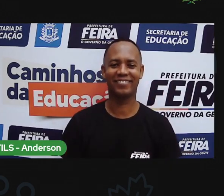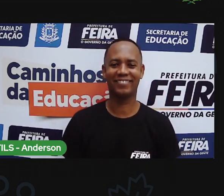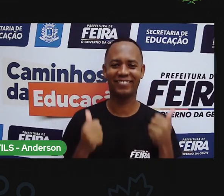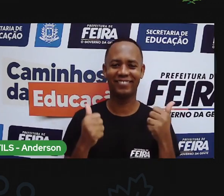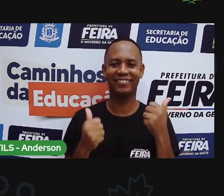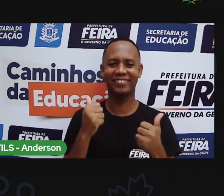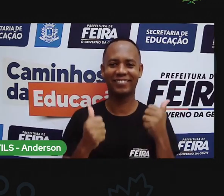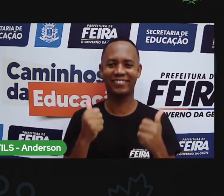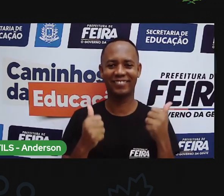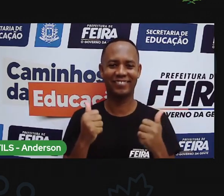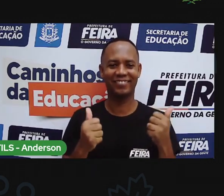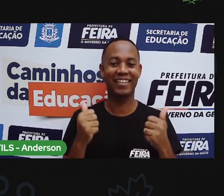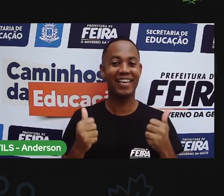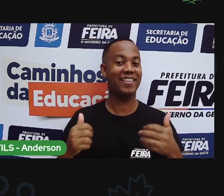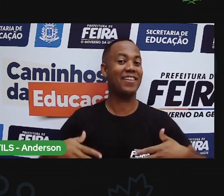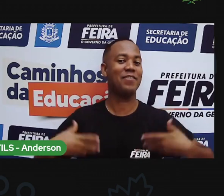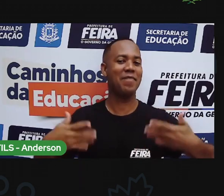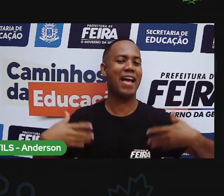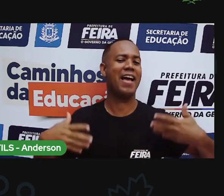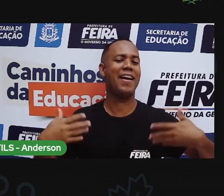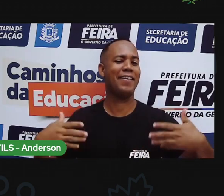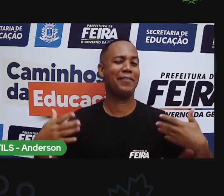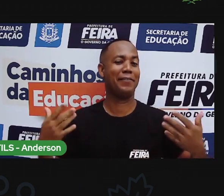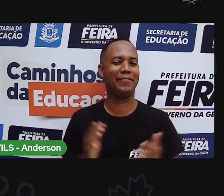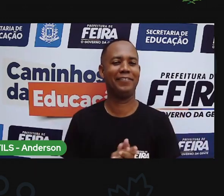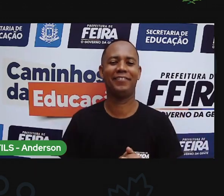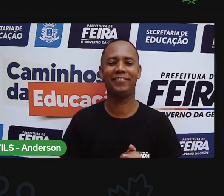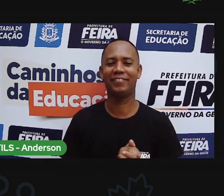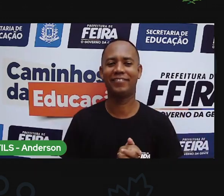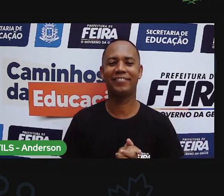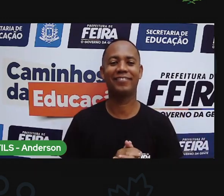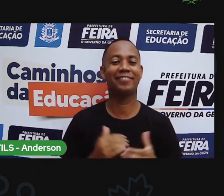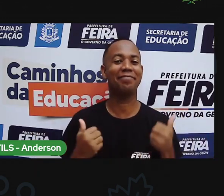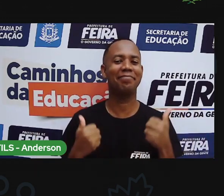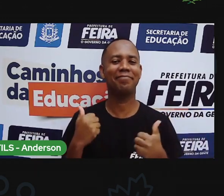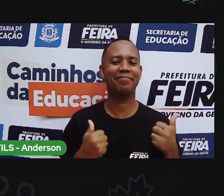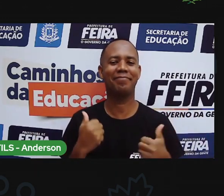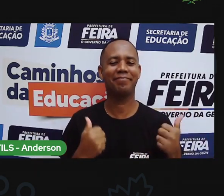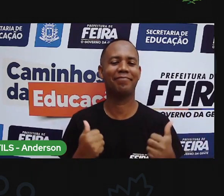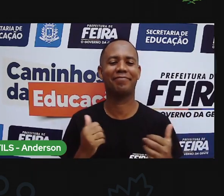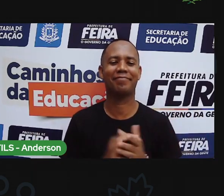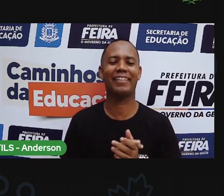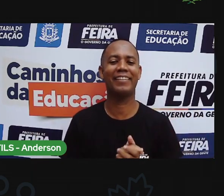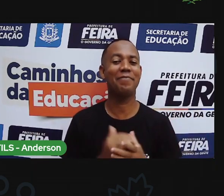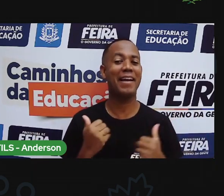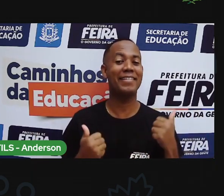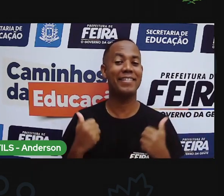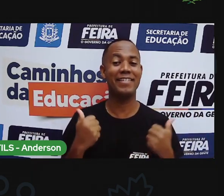como é que vocês estão? Anderson, hoje ele está mais animado do que nunca, né? Olha, animação pura!